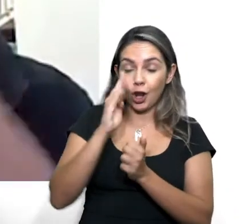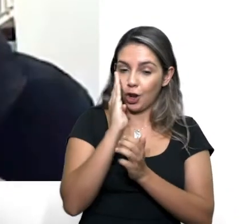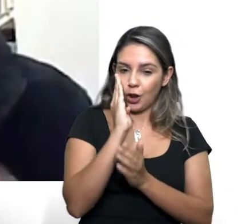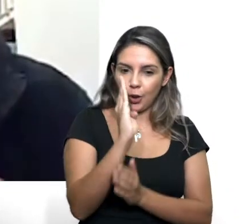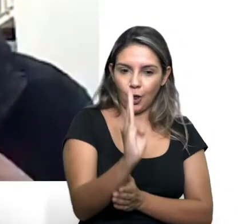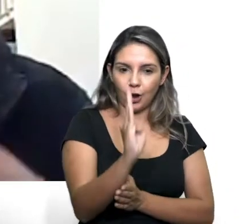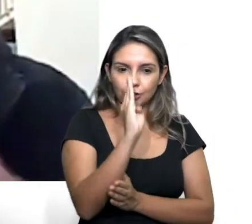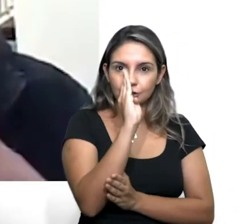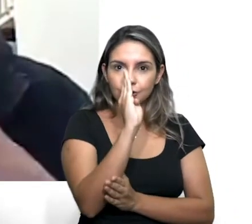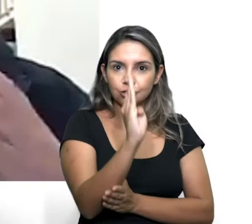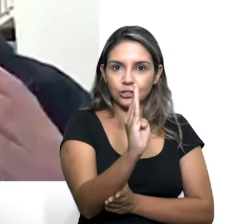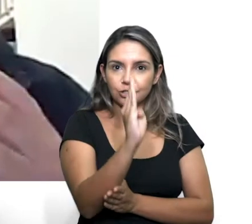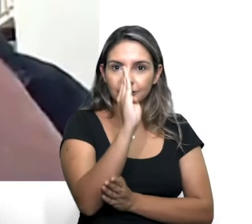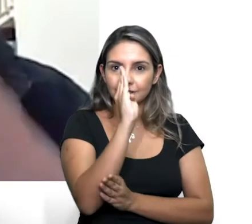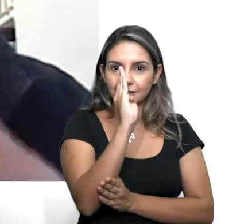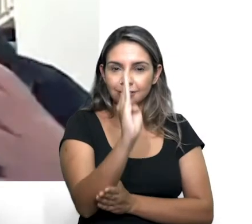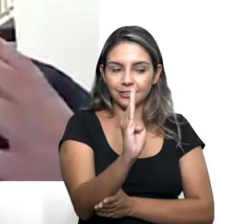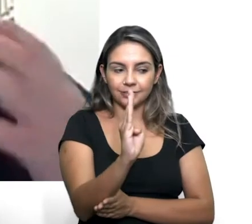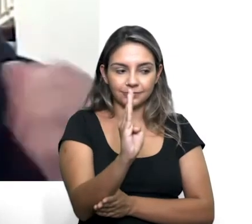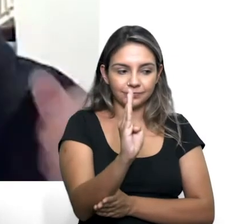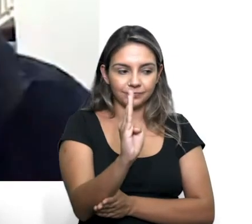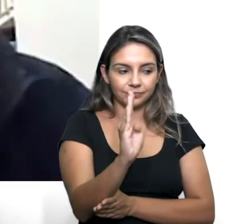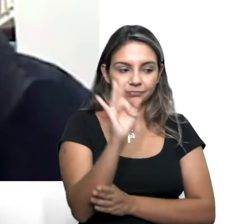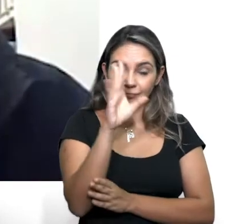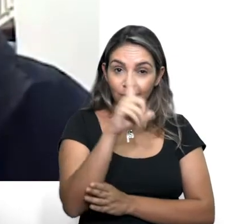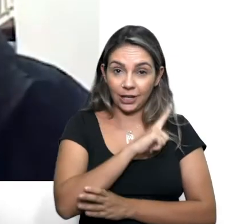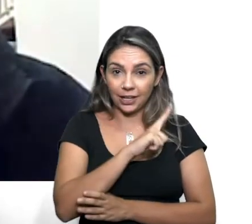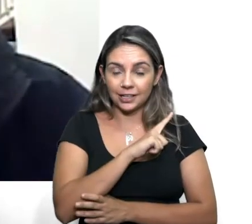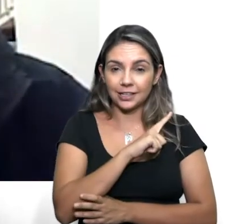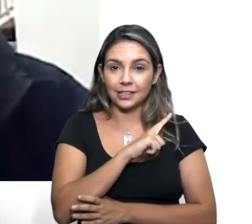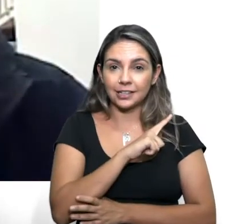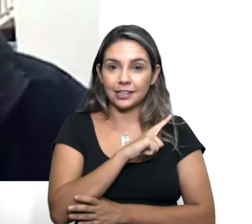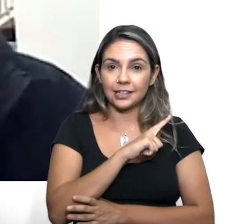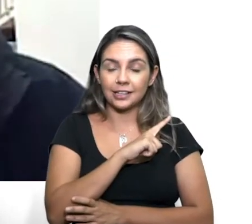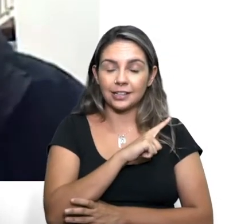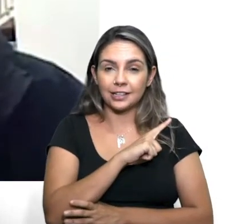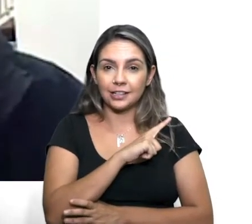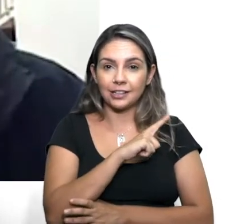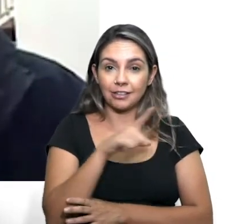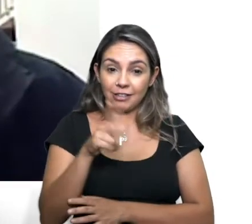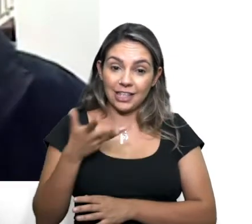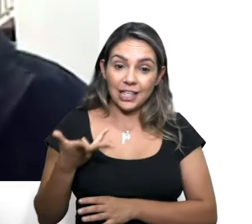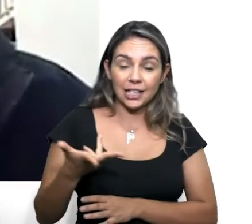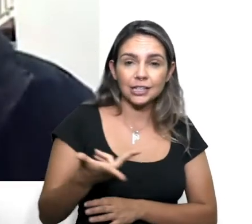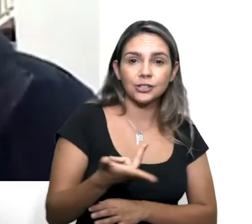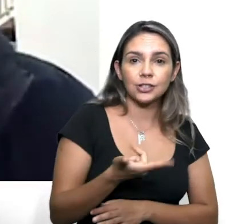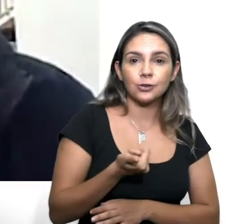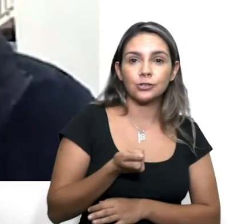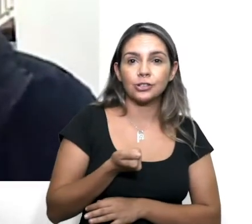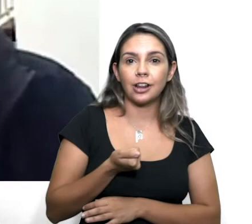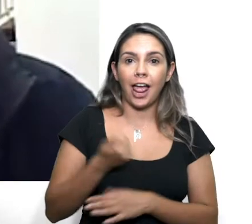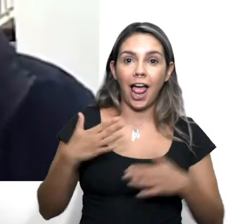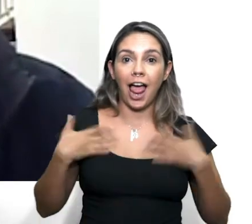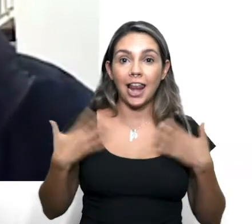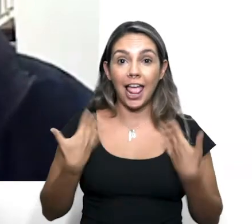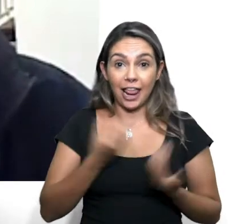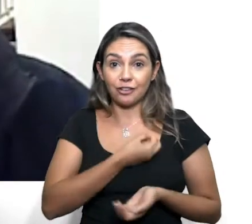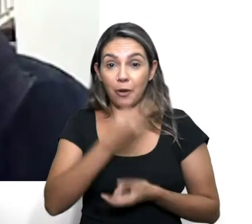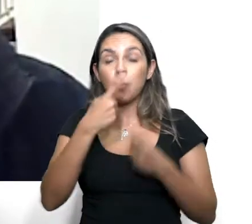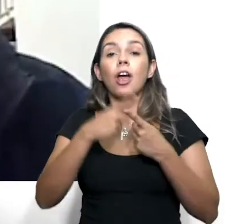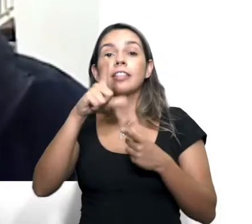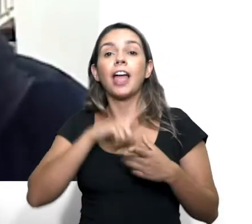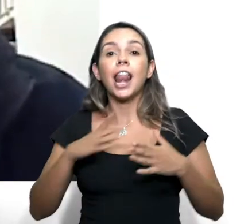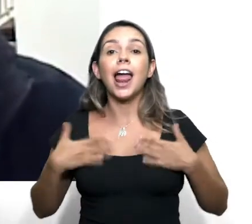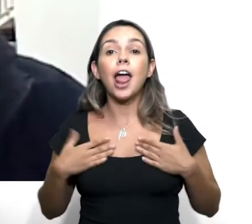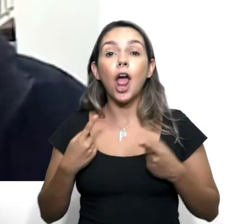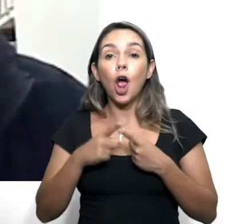Só se conseguiu, só se tem essa extraordinária alegria de vida,